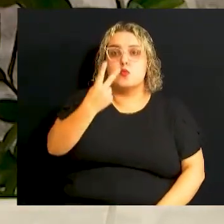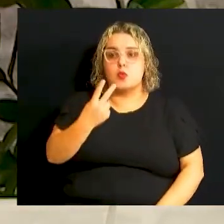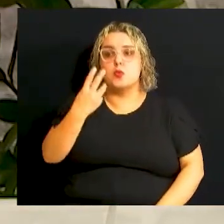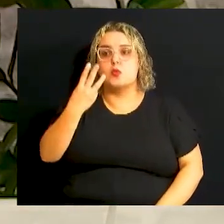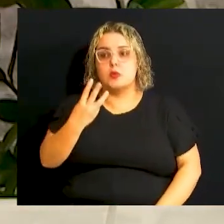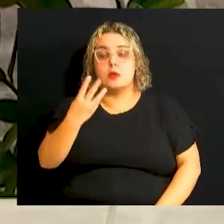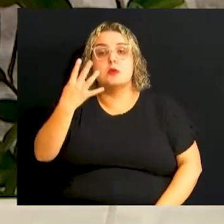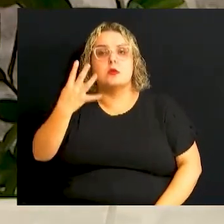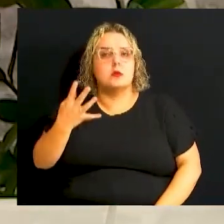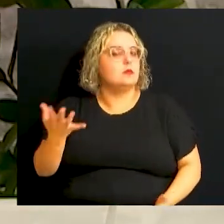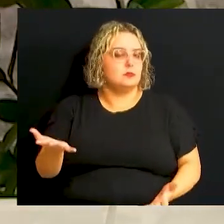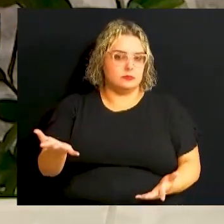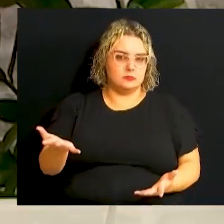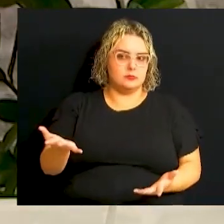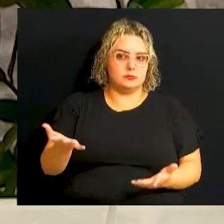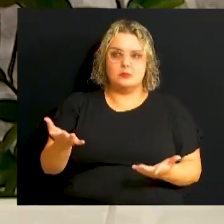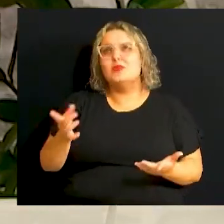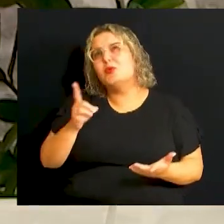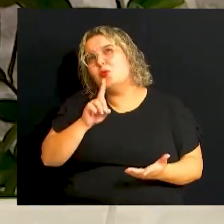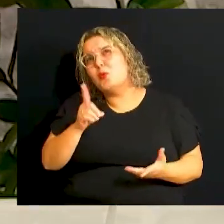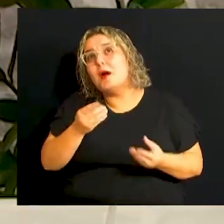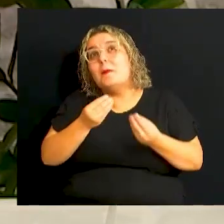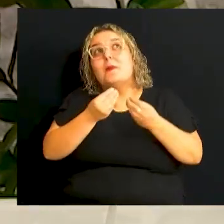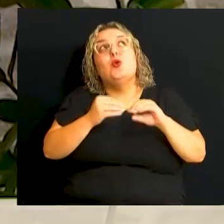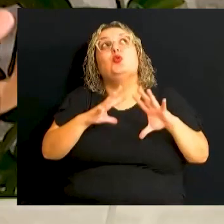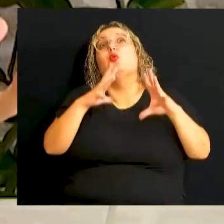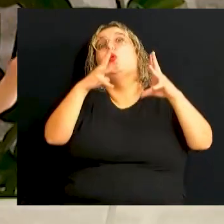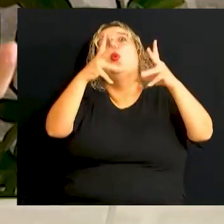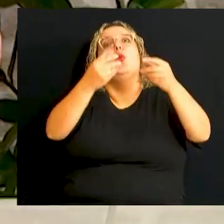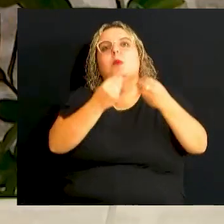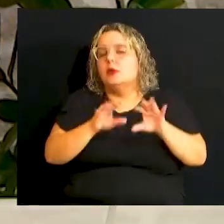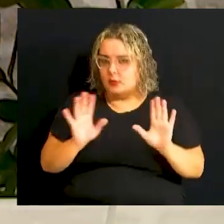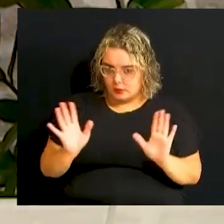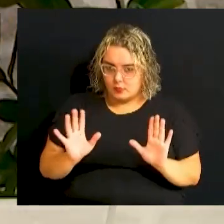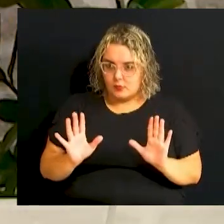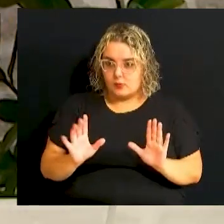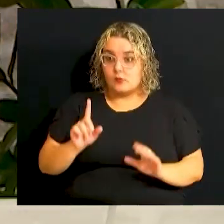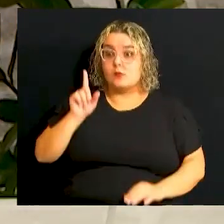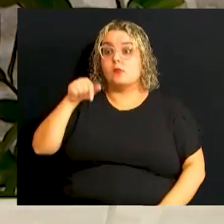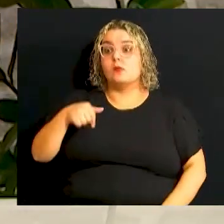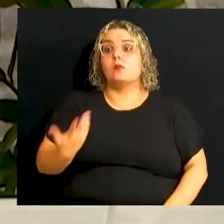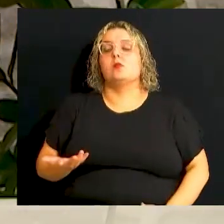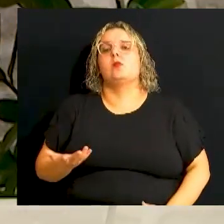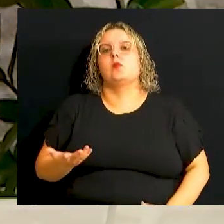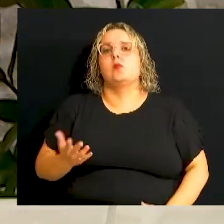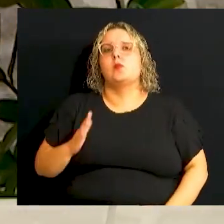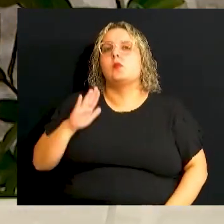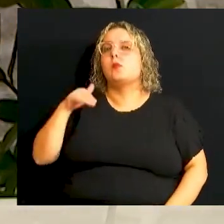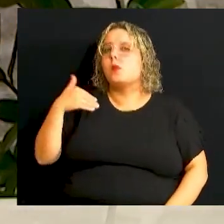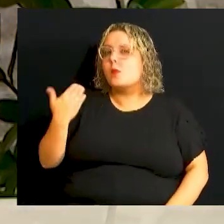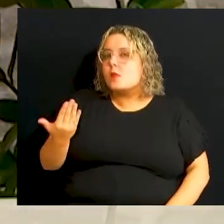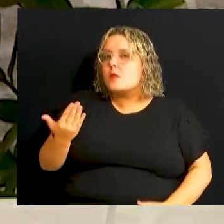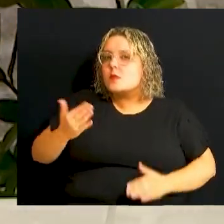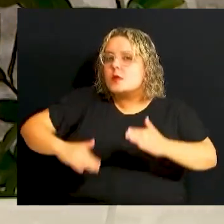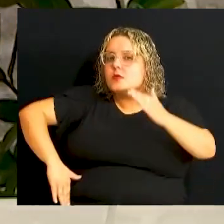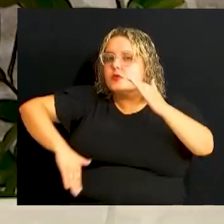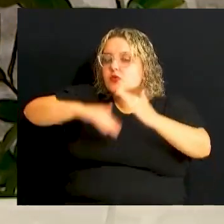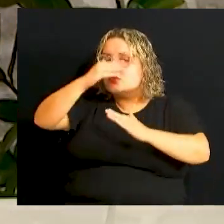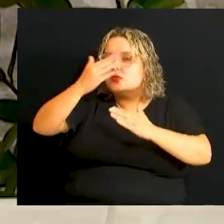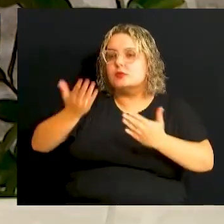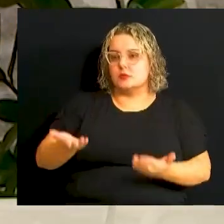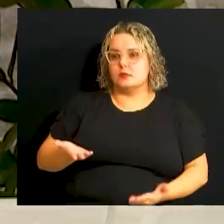exemplo. Isso não é prejudicial, ok? É prejudicial quando isso passa de